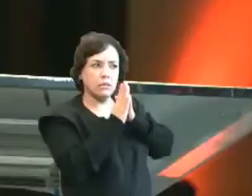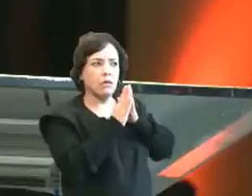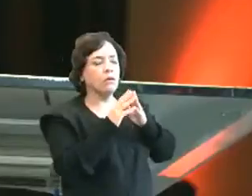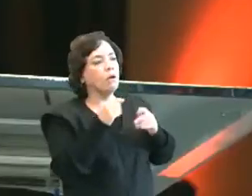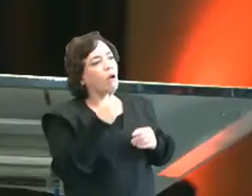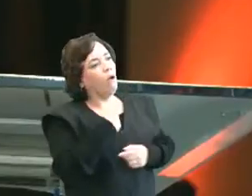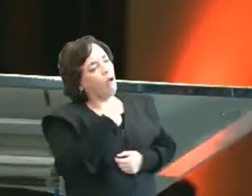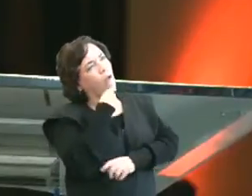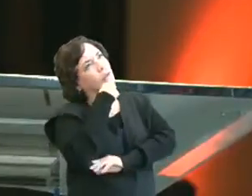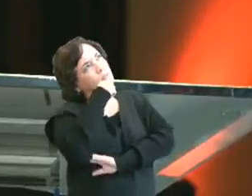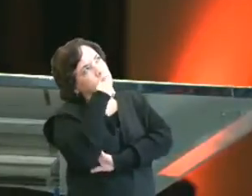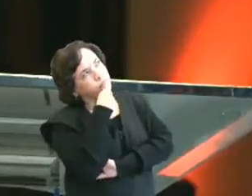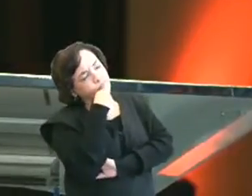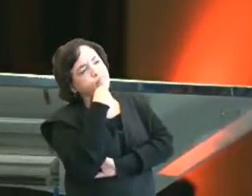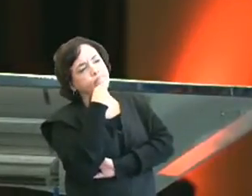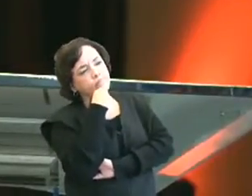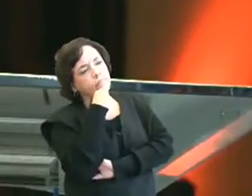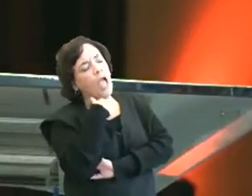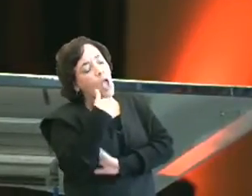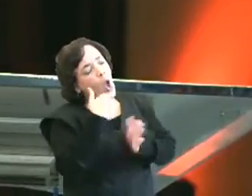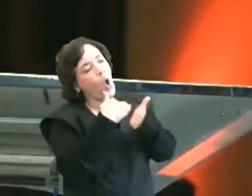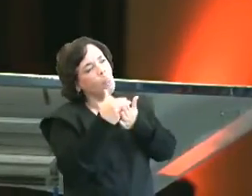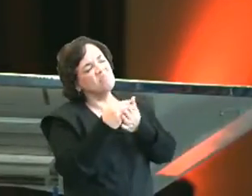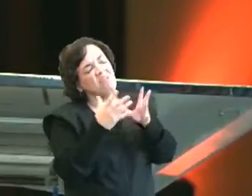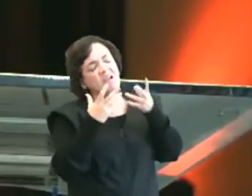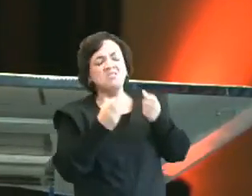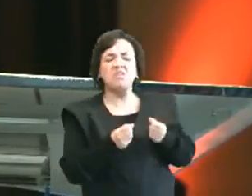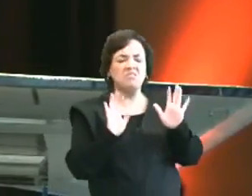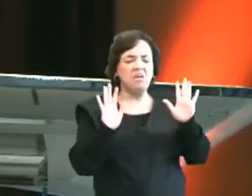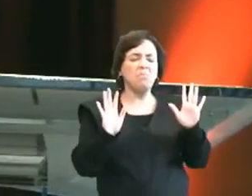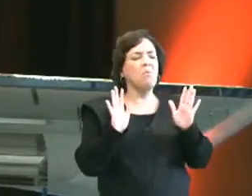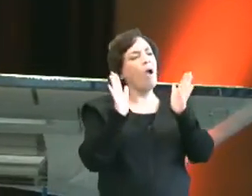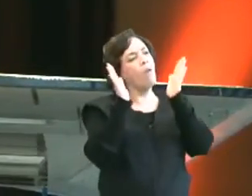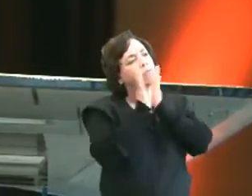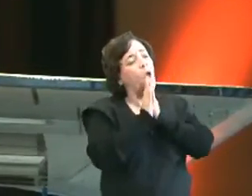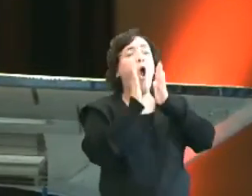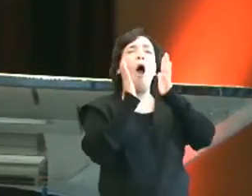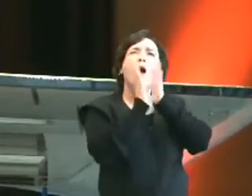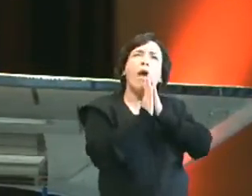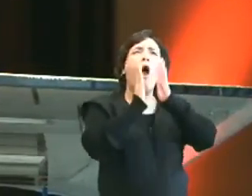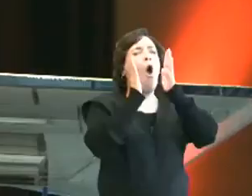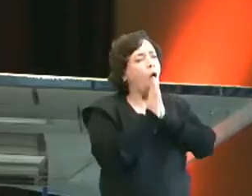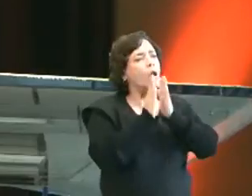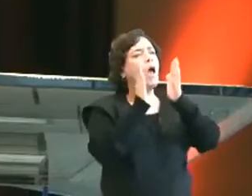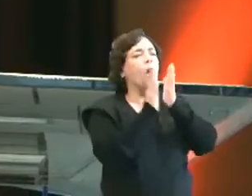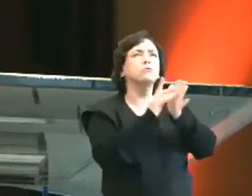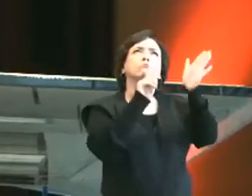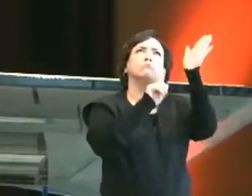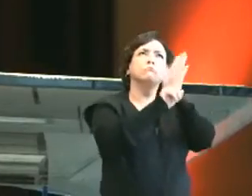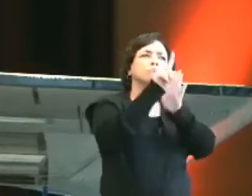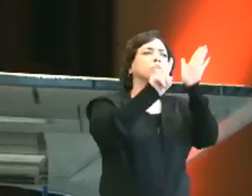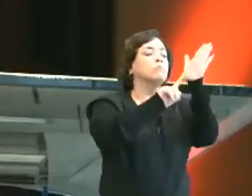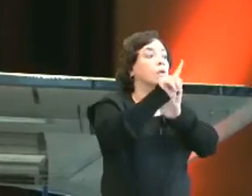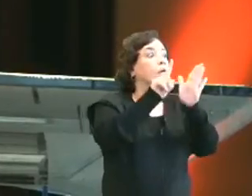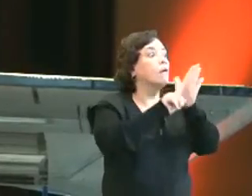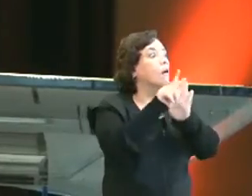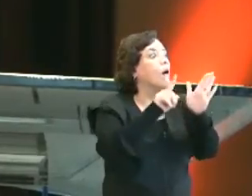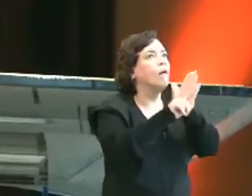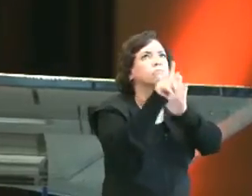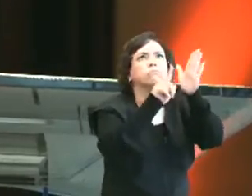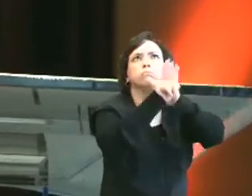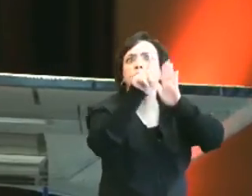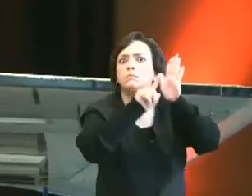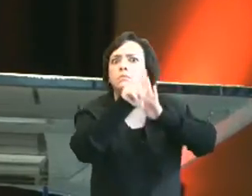Comecei a levar os meus questionamentos. Eu lembro que dia após dia, uma revelação restauradora de Deus